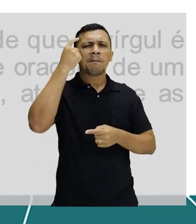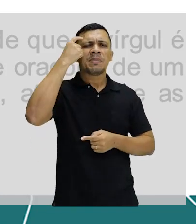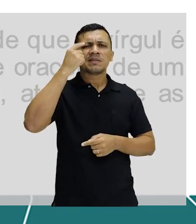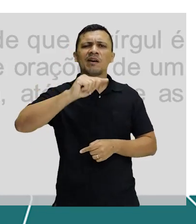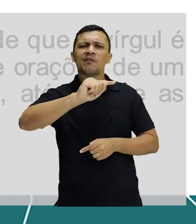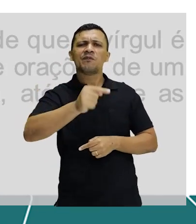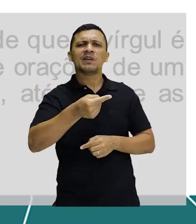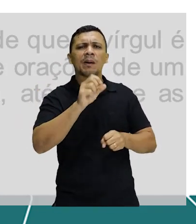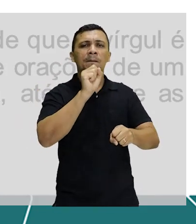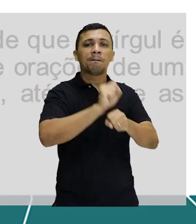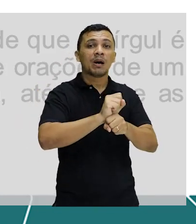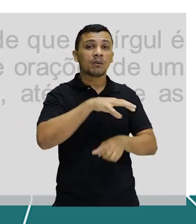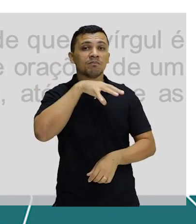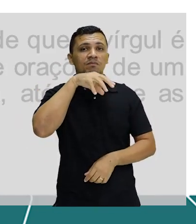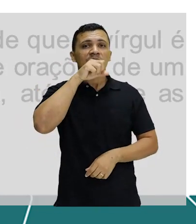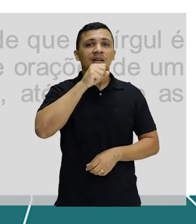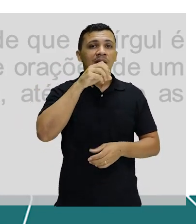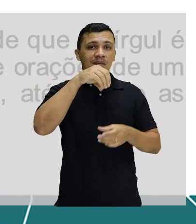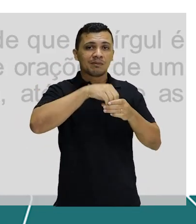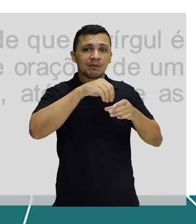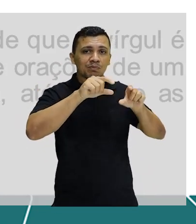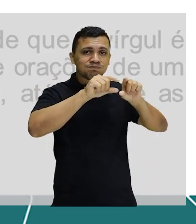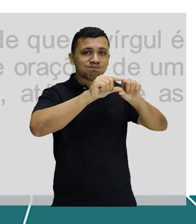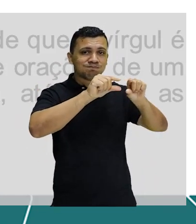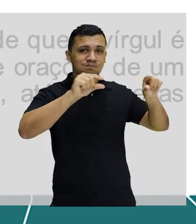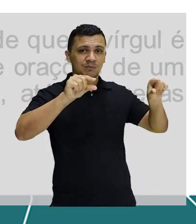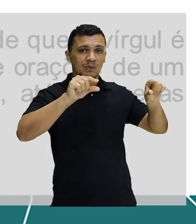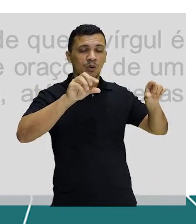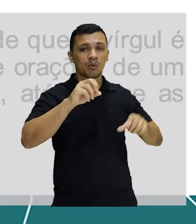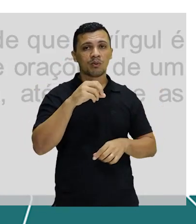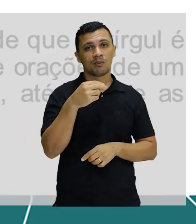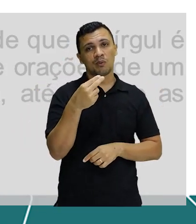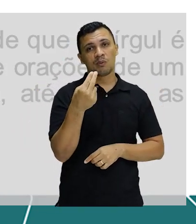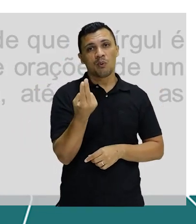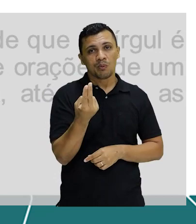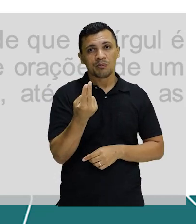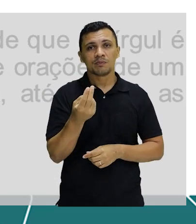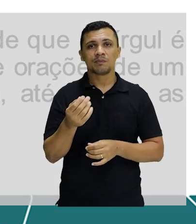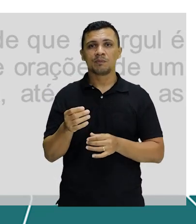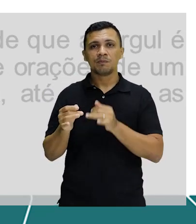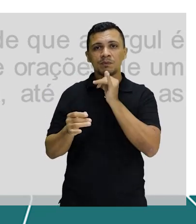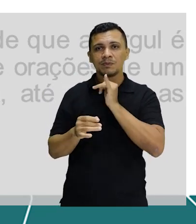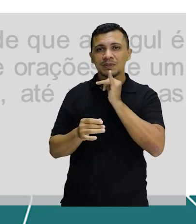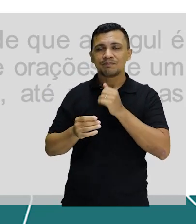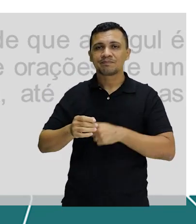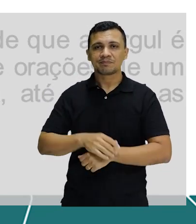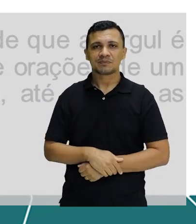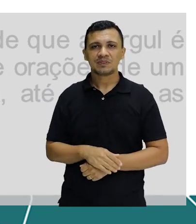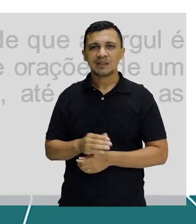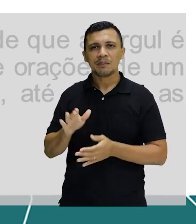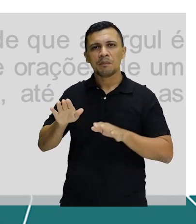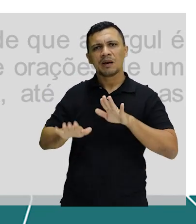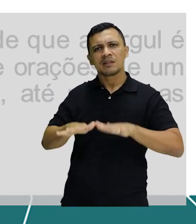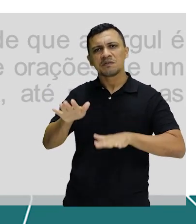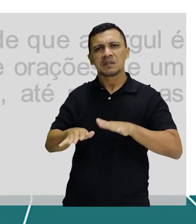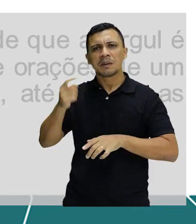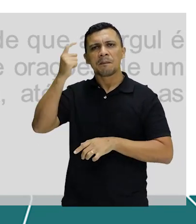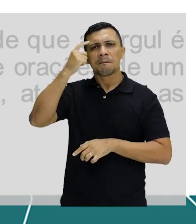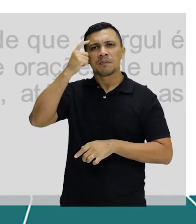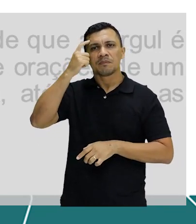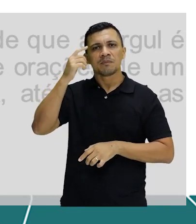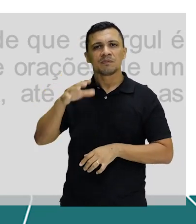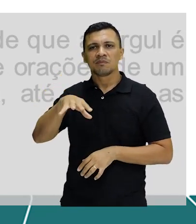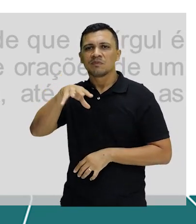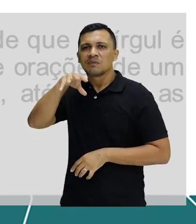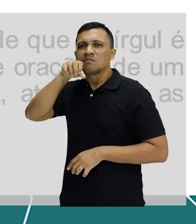respirar dentro de uma oração ou entre orações de um mesmo período. Uma coisa não tem nada a ver com a outra, até porque as pessoas respiram